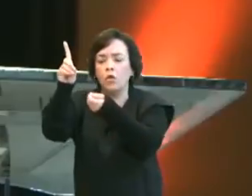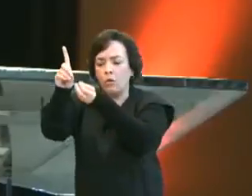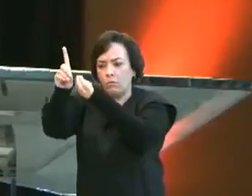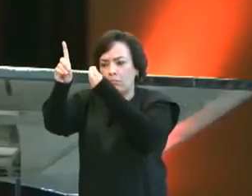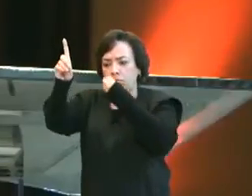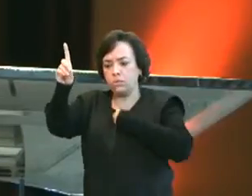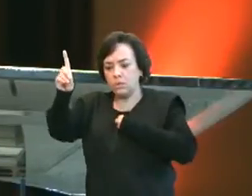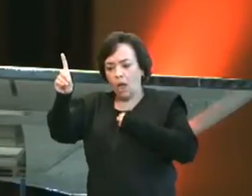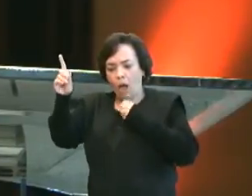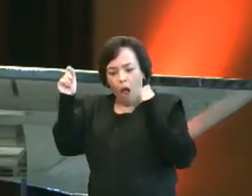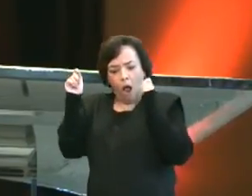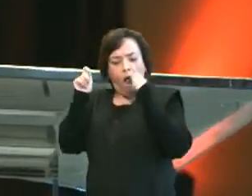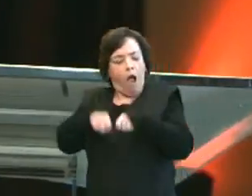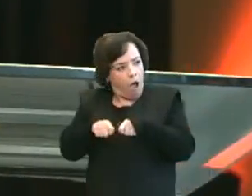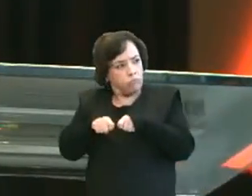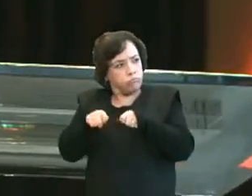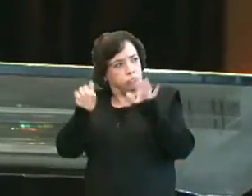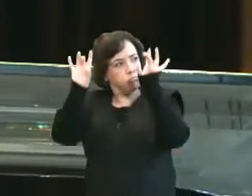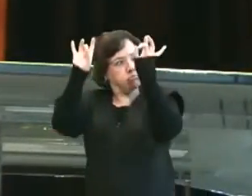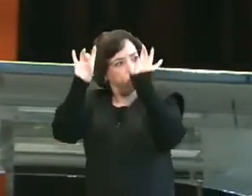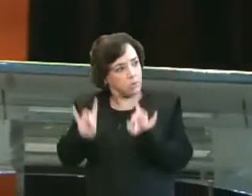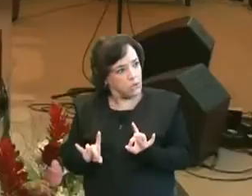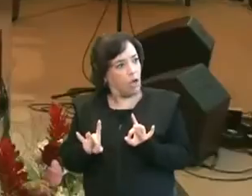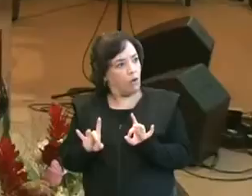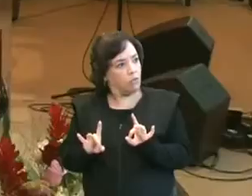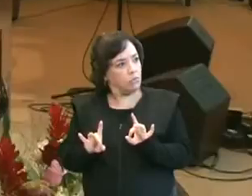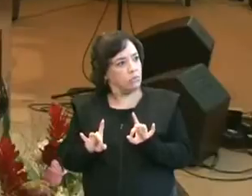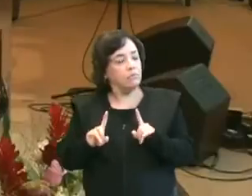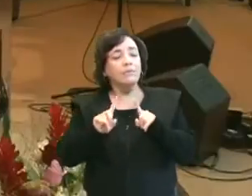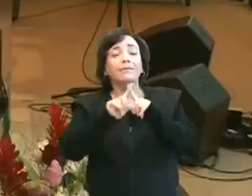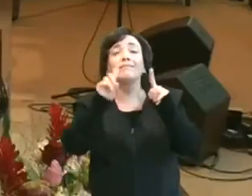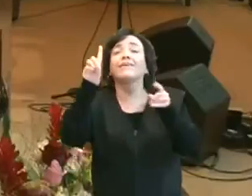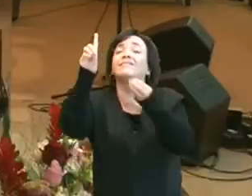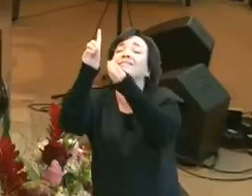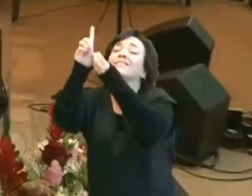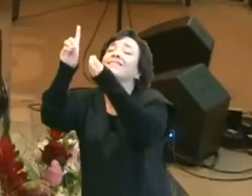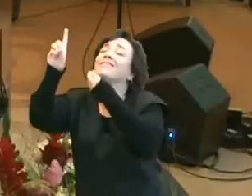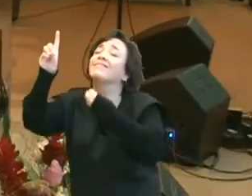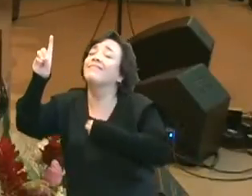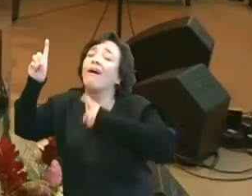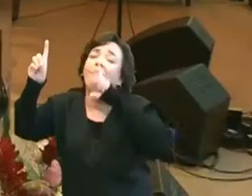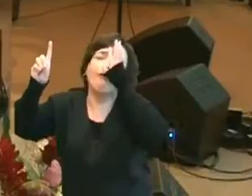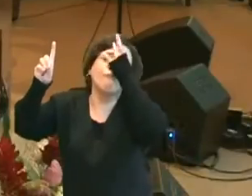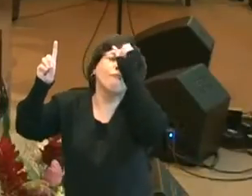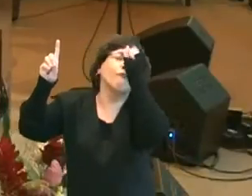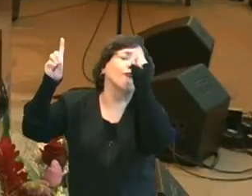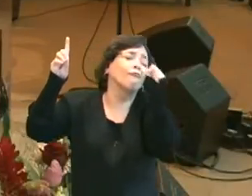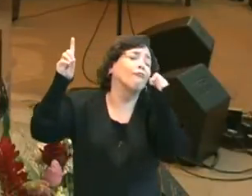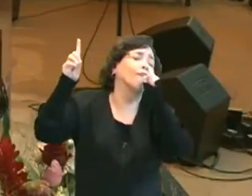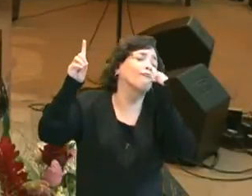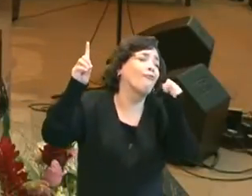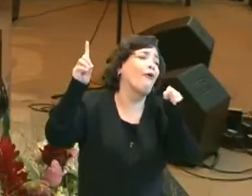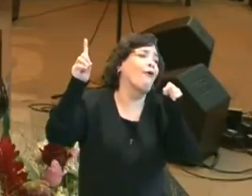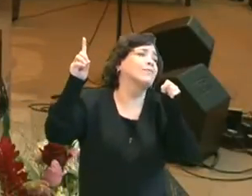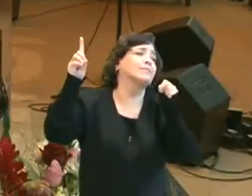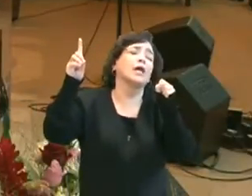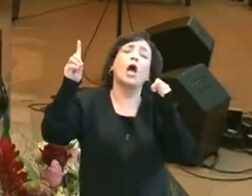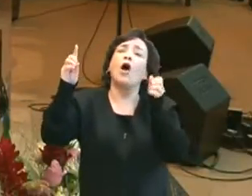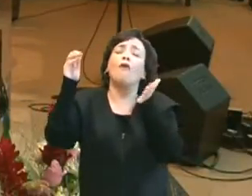capacidades especiais, mas Ele nos alimenta e traz